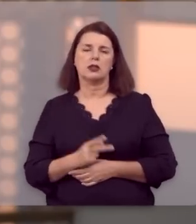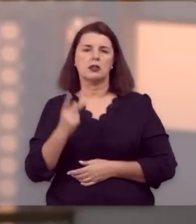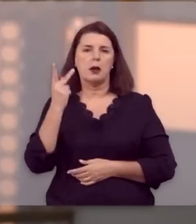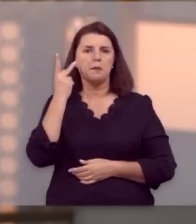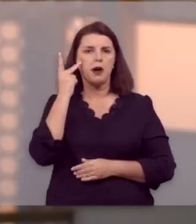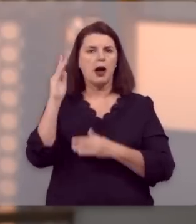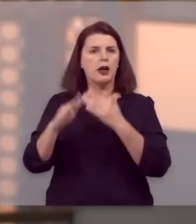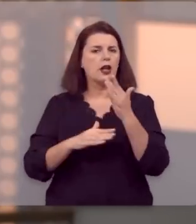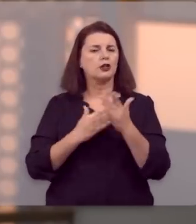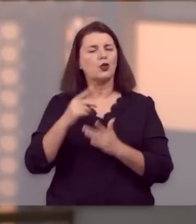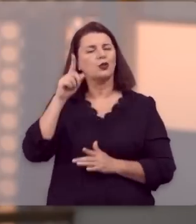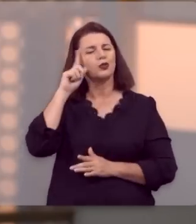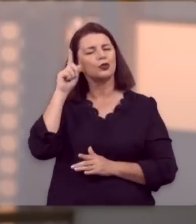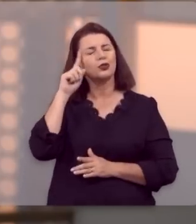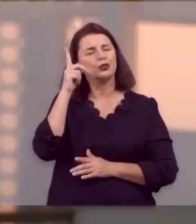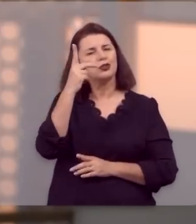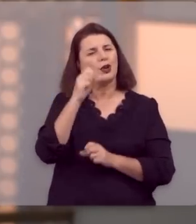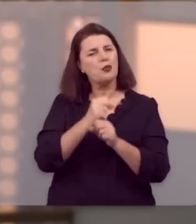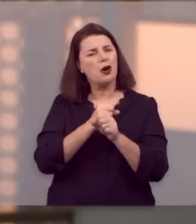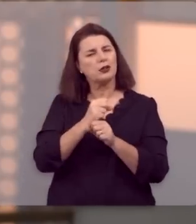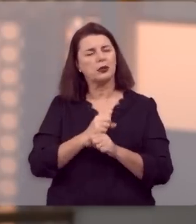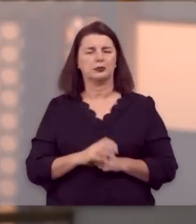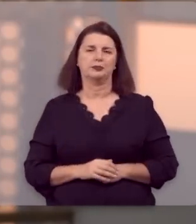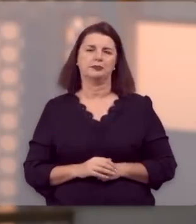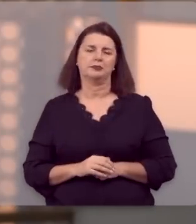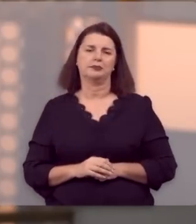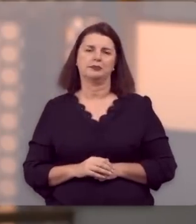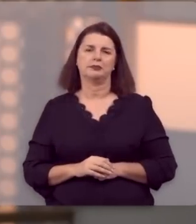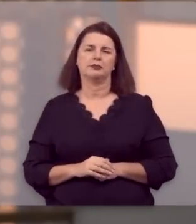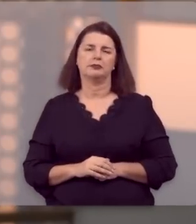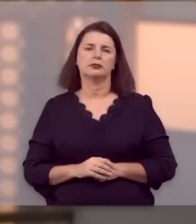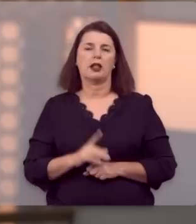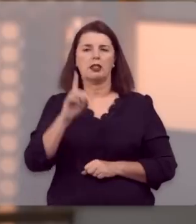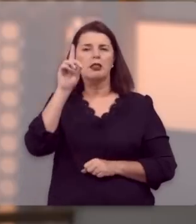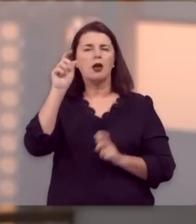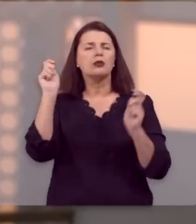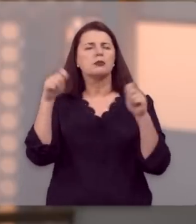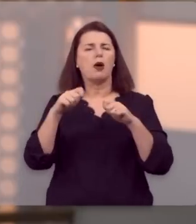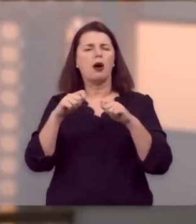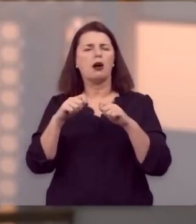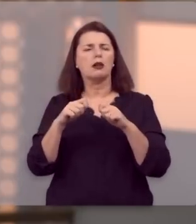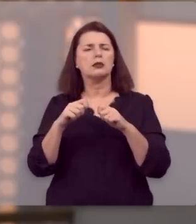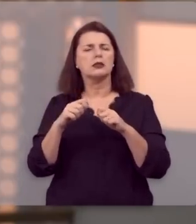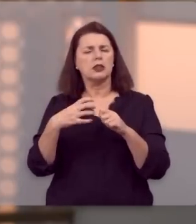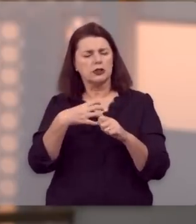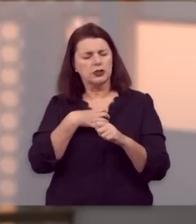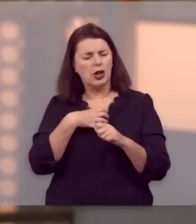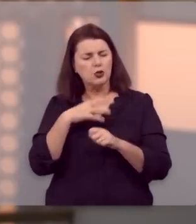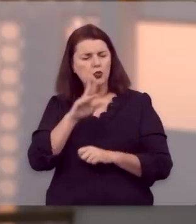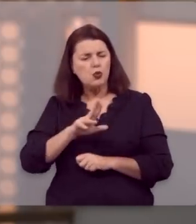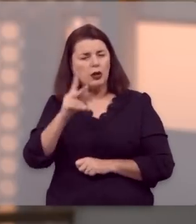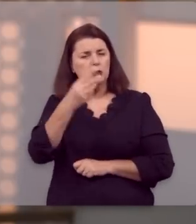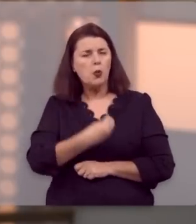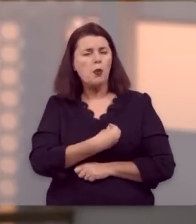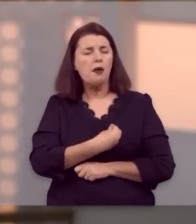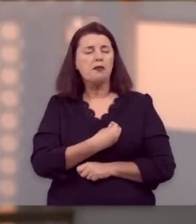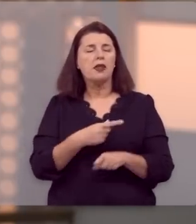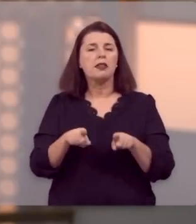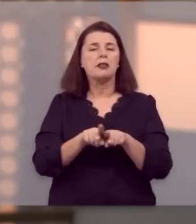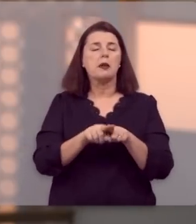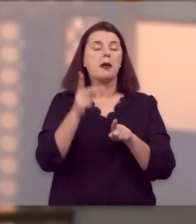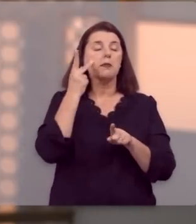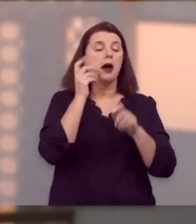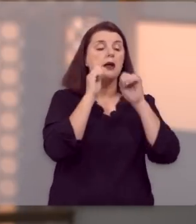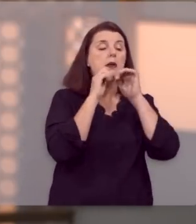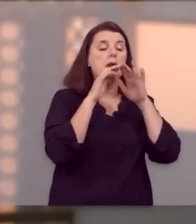para todos os dias do seu ano. Que Deus possa dessa maneira usar a sua vida também para